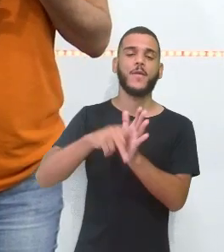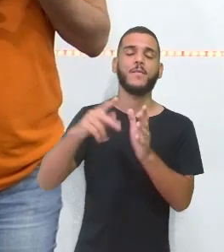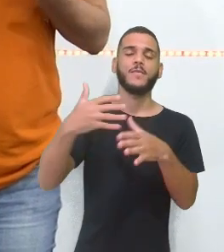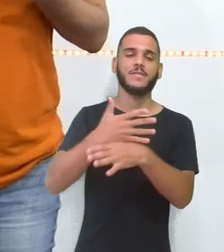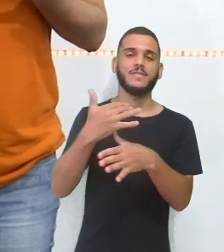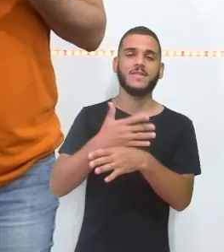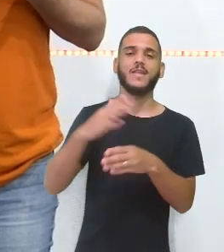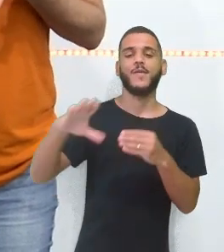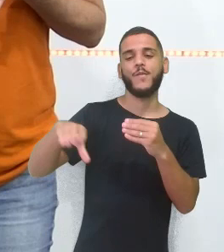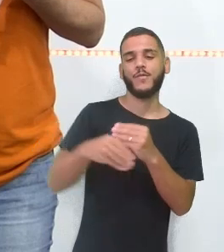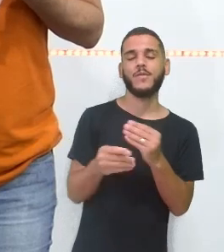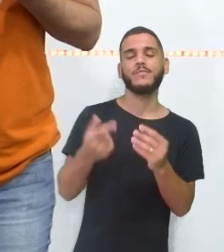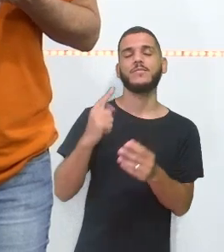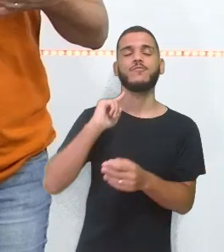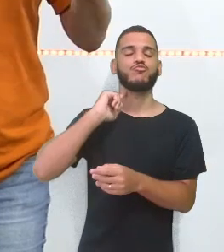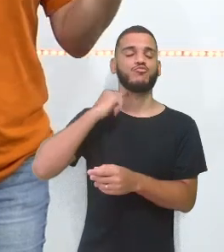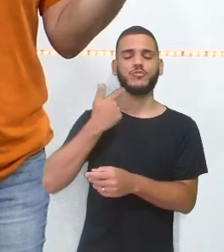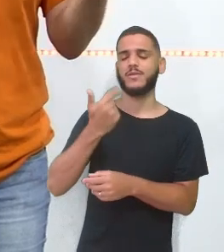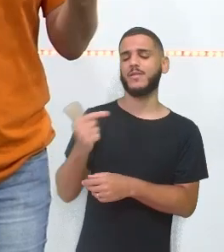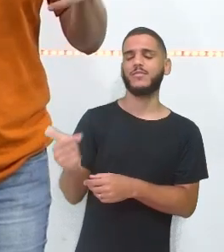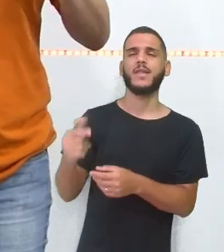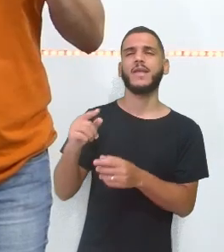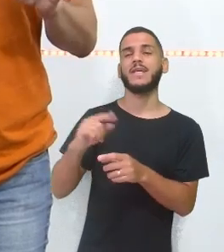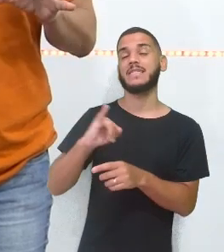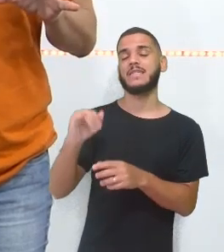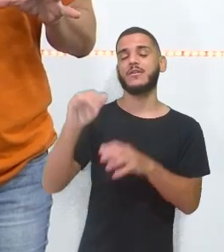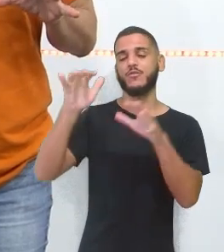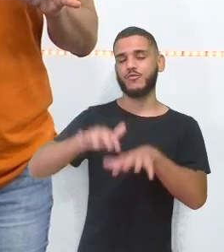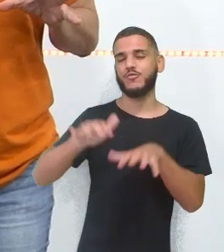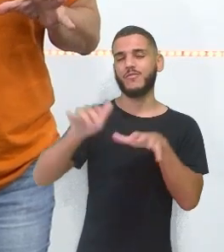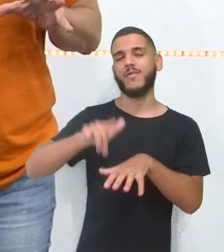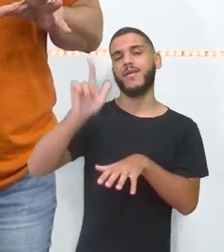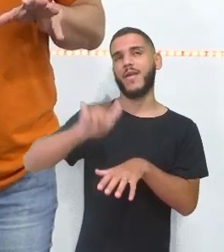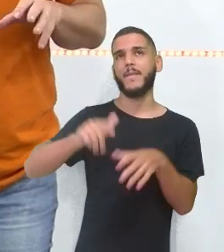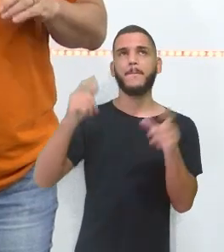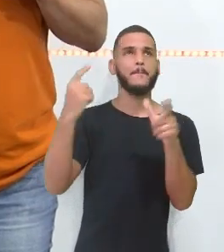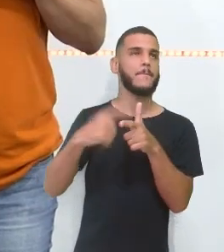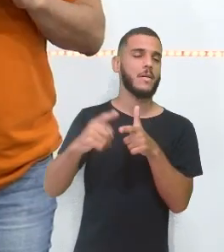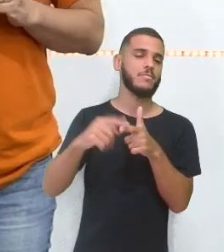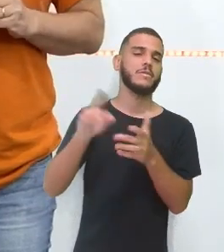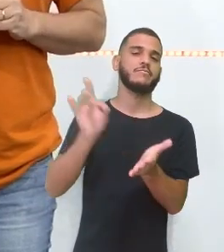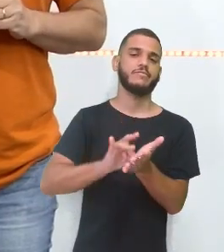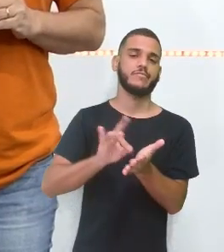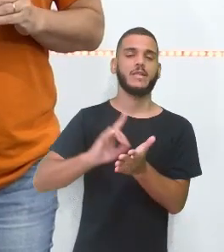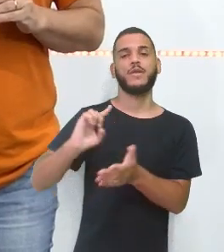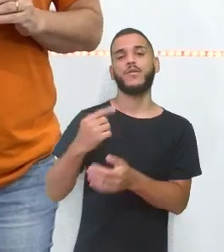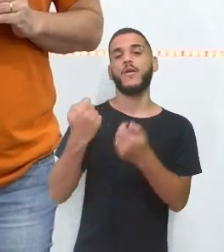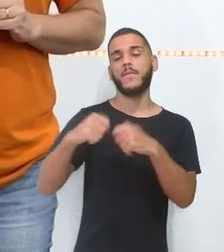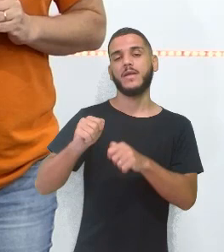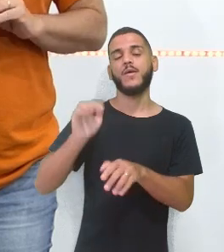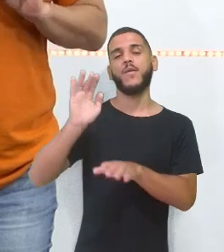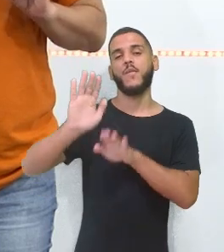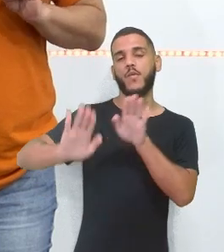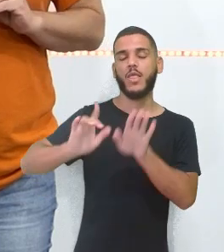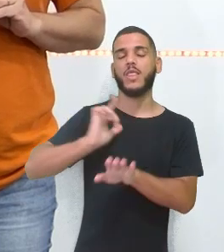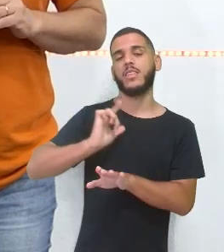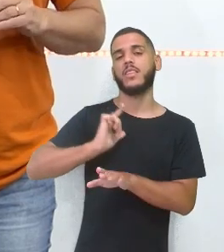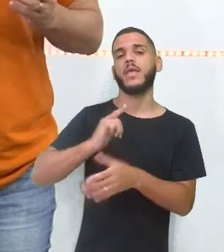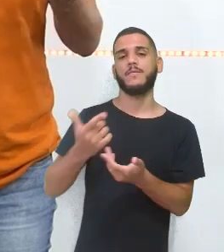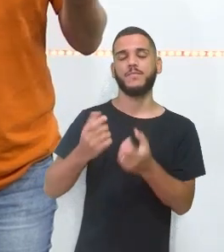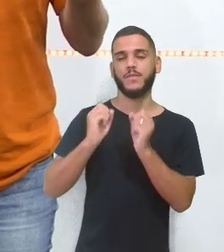que ela não fique suja, né? Porque a gente vê que quando chove é um caos completo. Então a gente tem que ter cuidado com isso, fazer a nossa parte, isso é